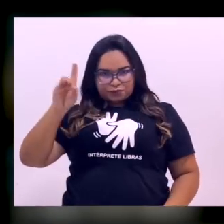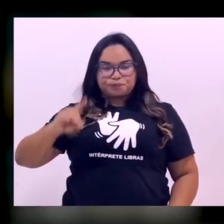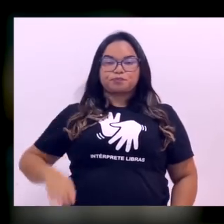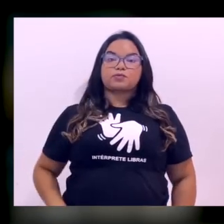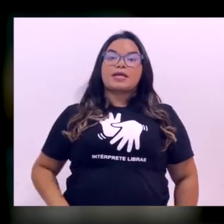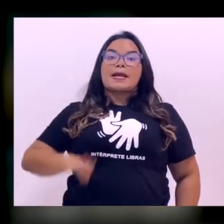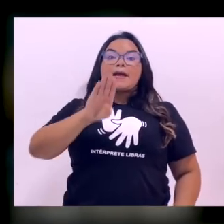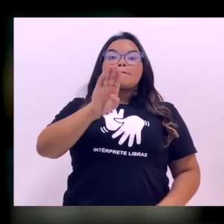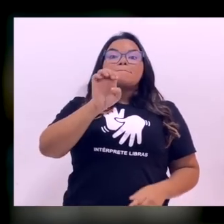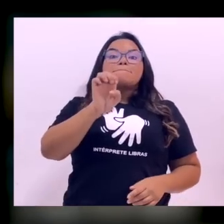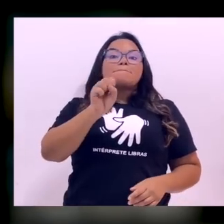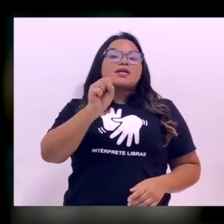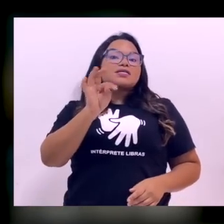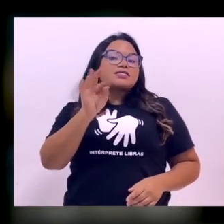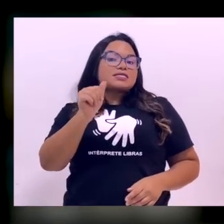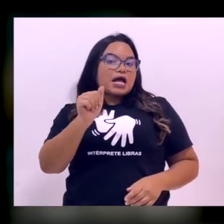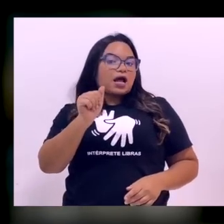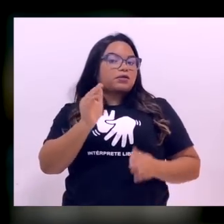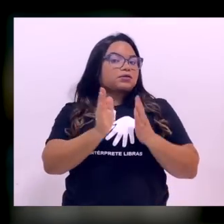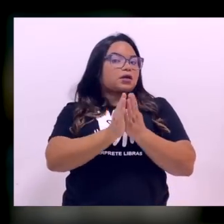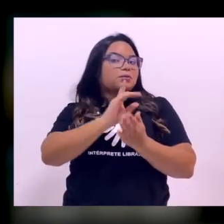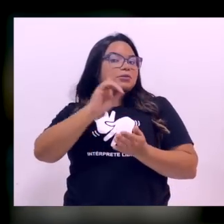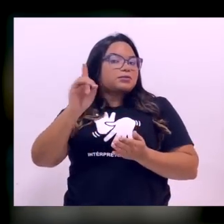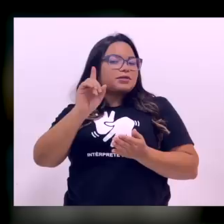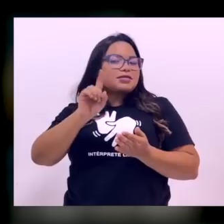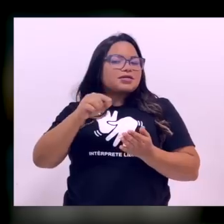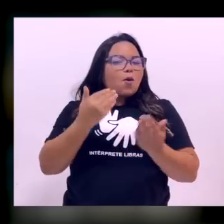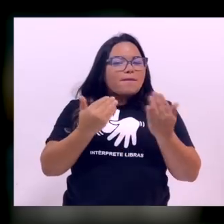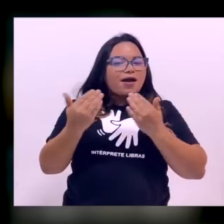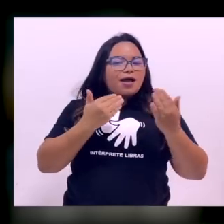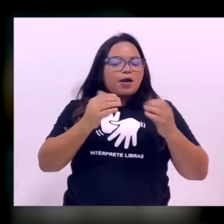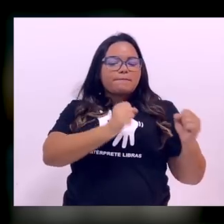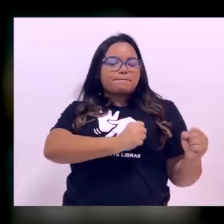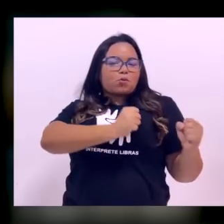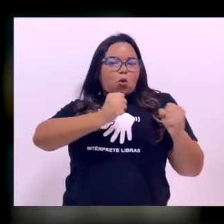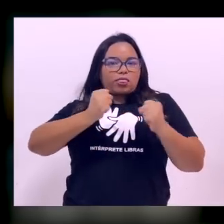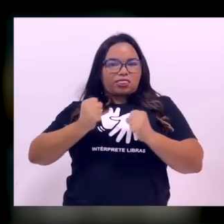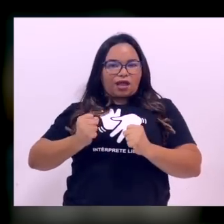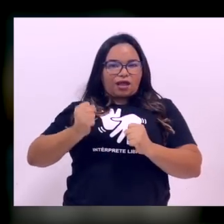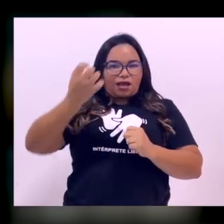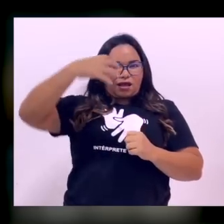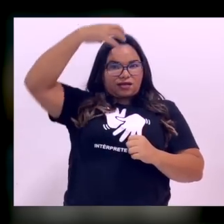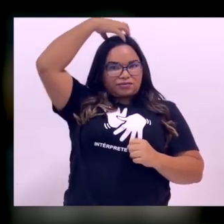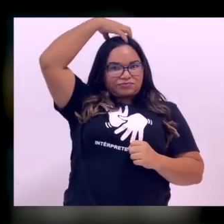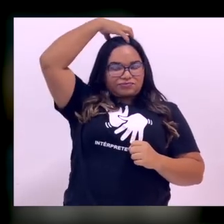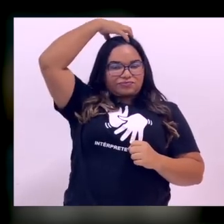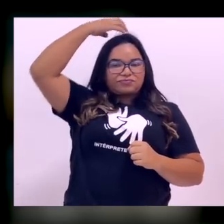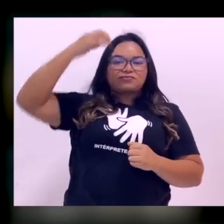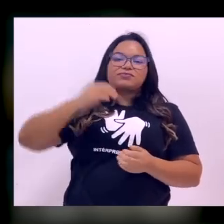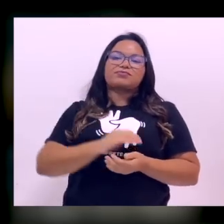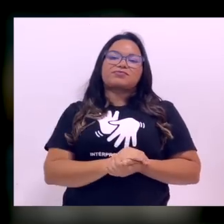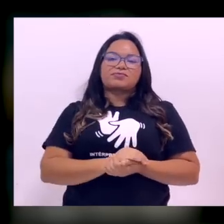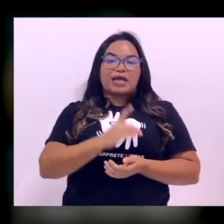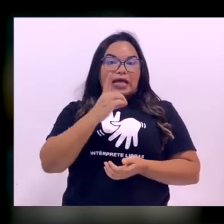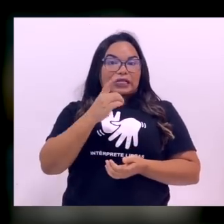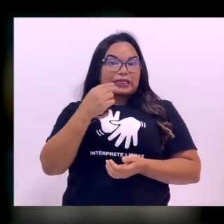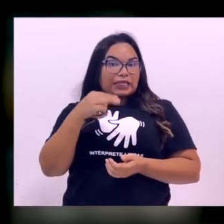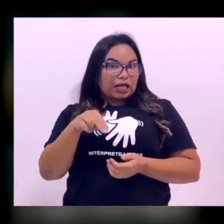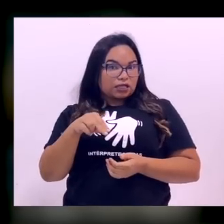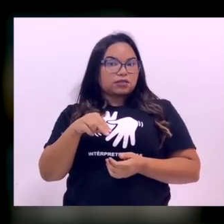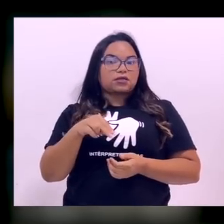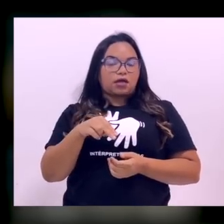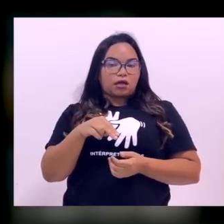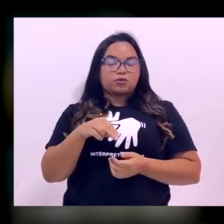16. E uma besta na Bíblia, em sentido profético, é um reino. Daniel capítulo 7,